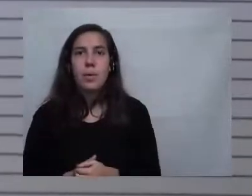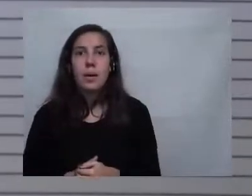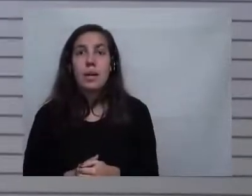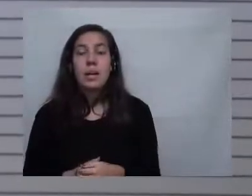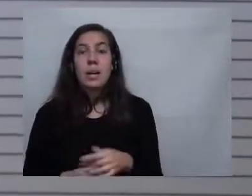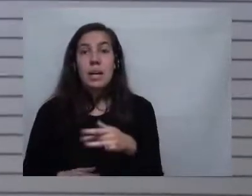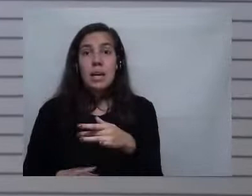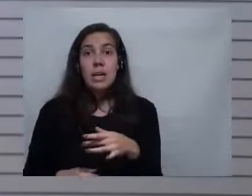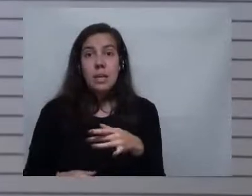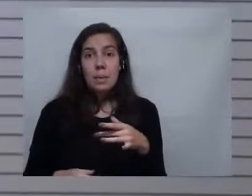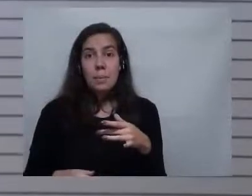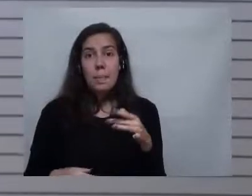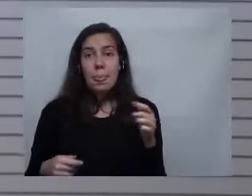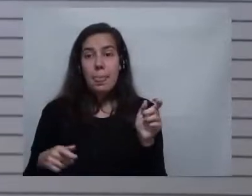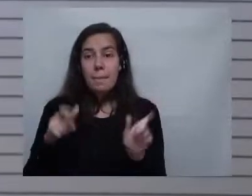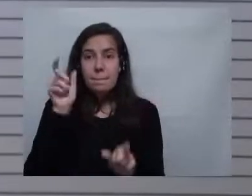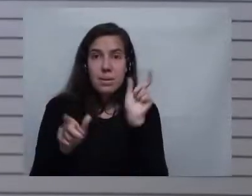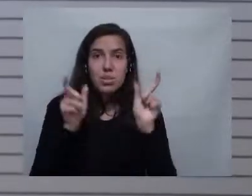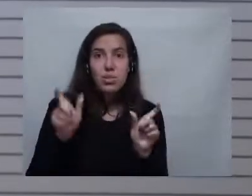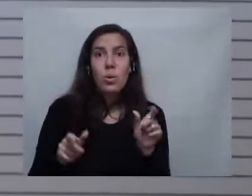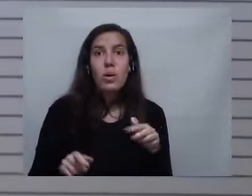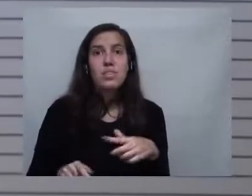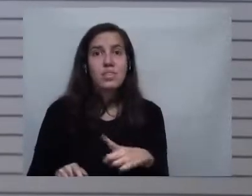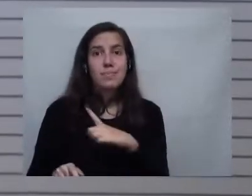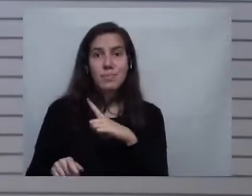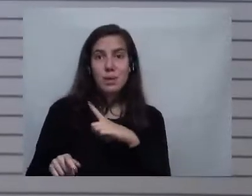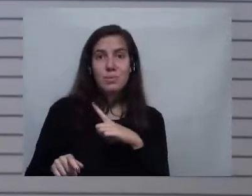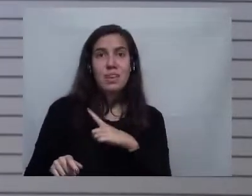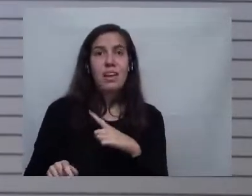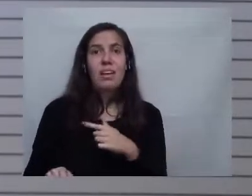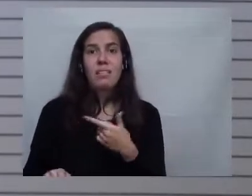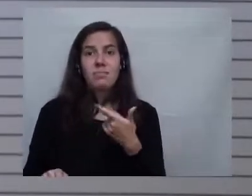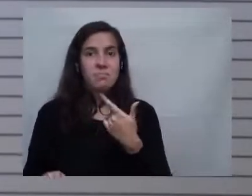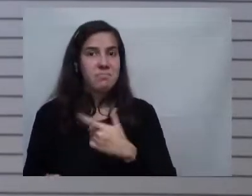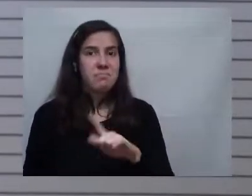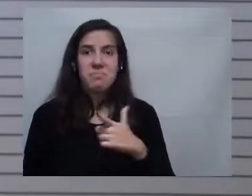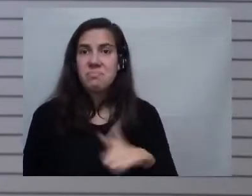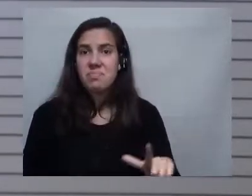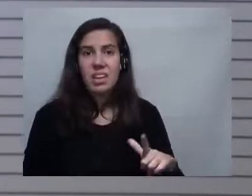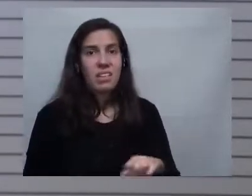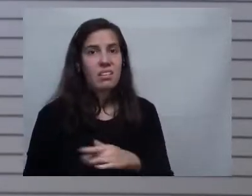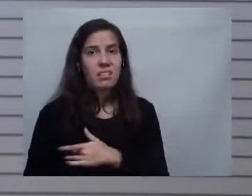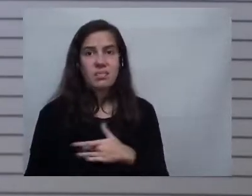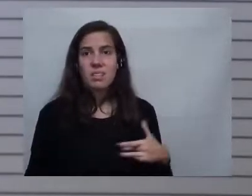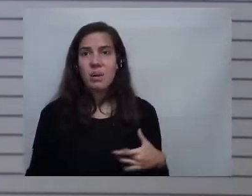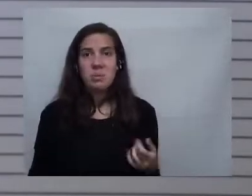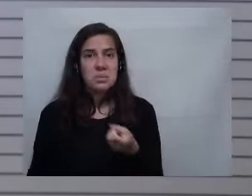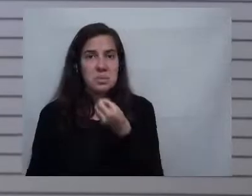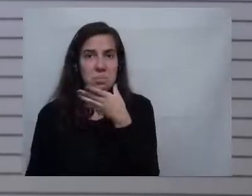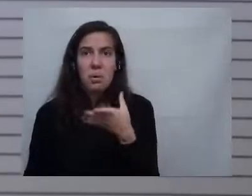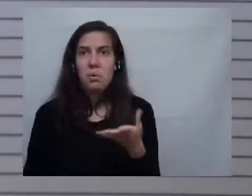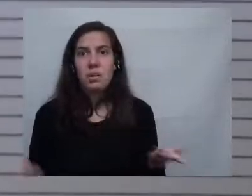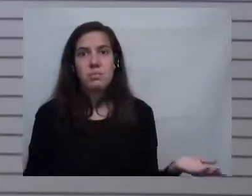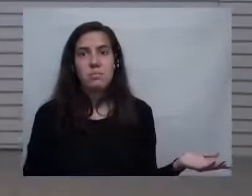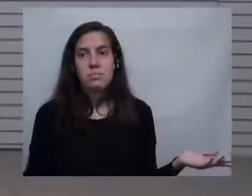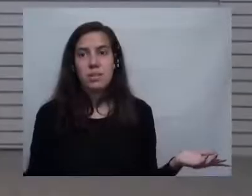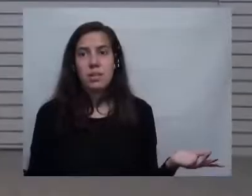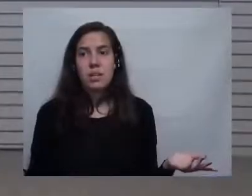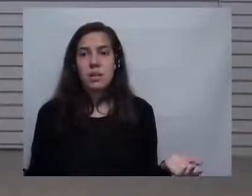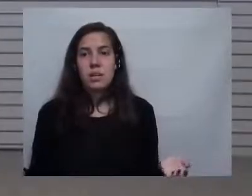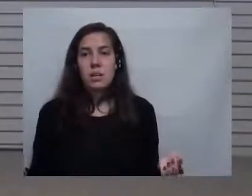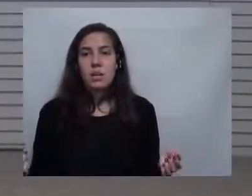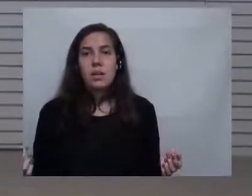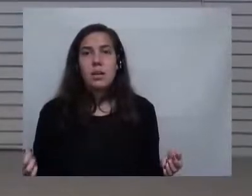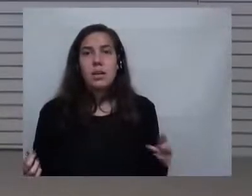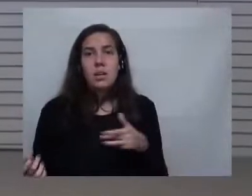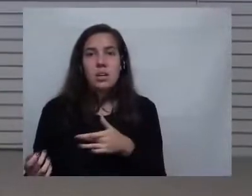saúde e o sindrômicos e os de comorbidade e você que que tem uma baixa imunidade você que